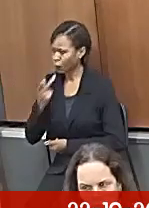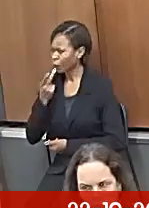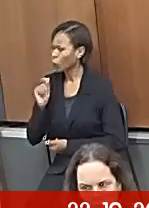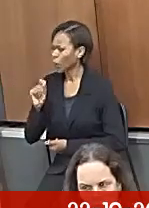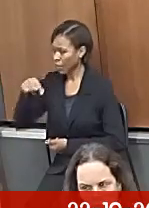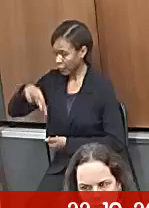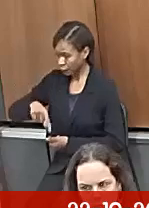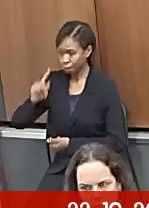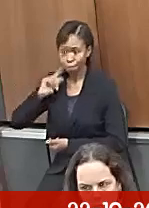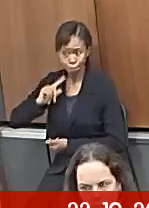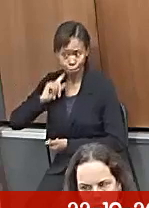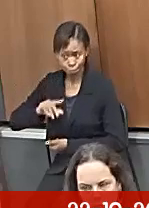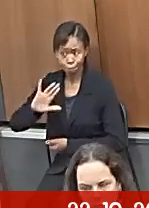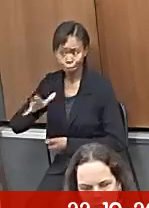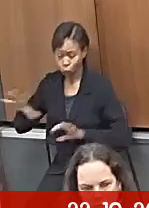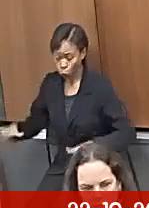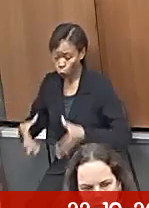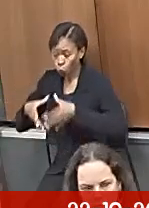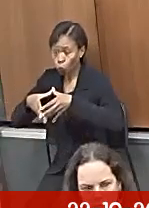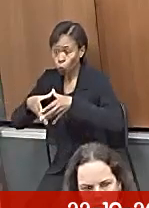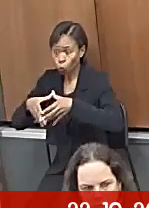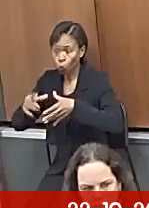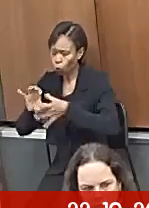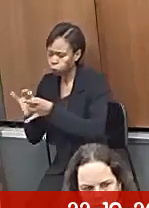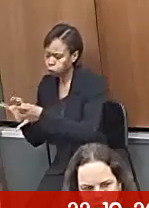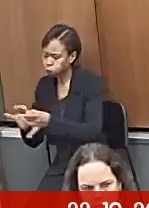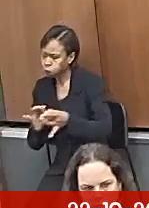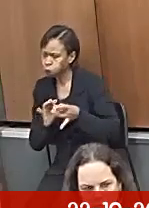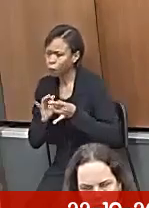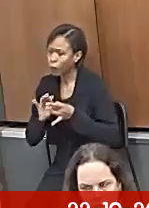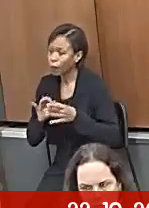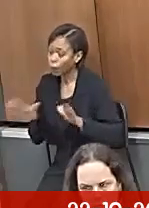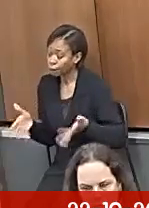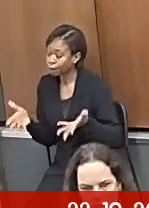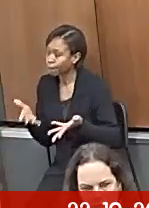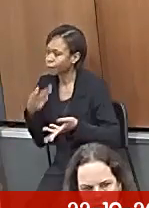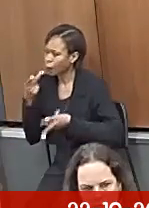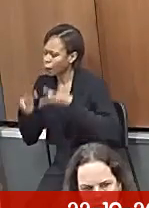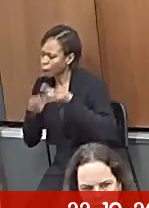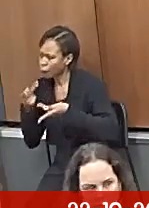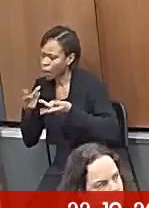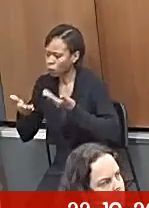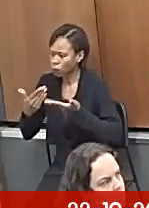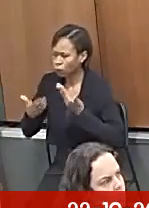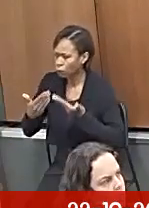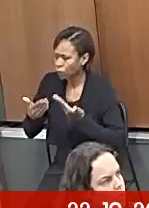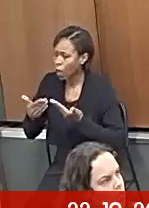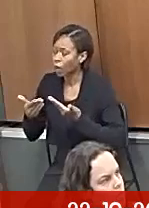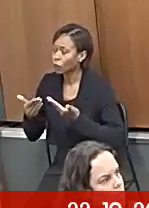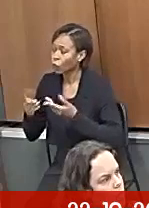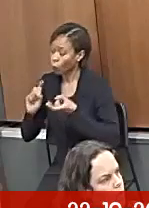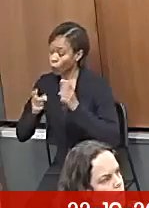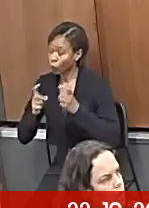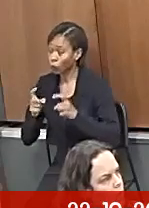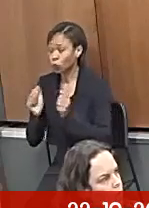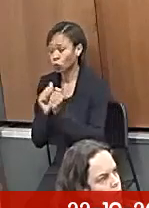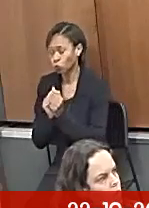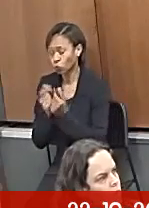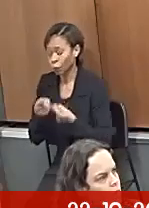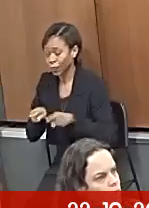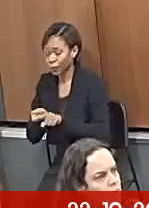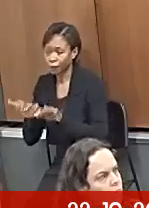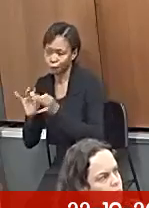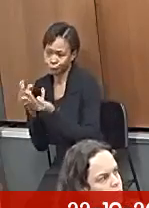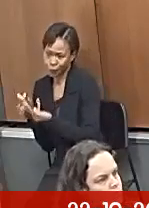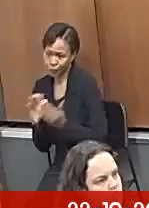uma rede está sendo criada para estimular o diálogo. Um fórum para atuar em parceria com famílias e escolas.